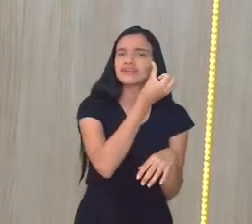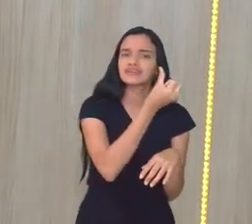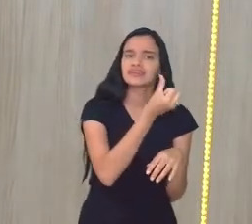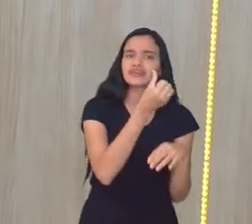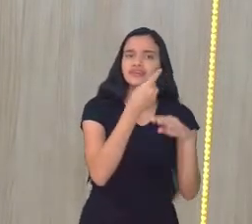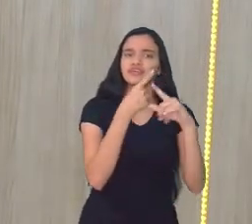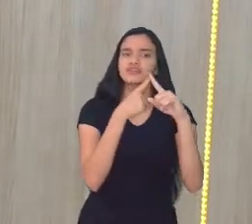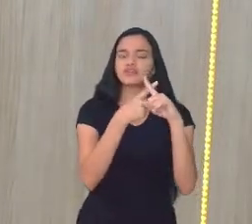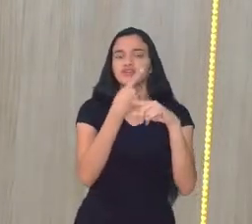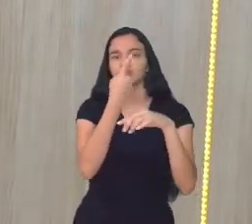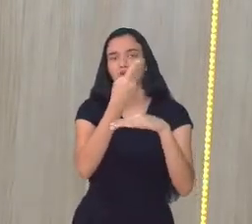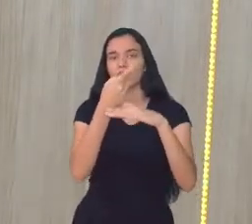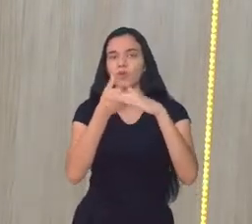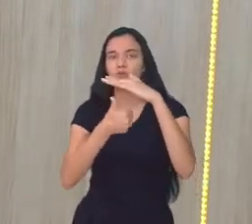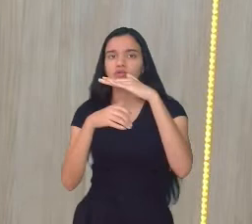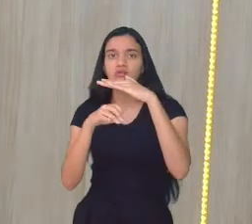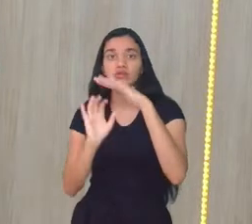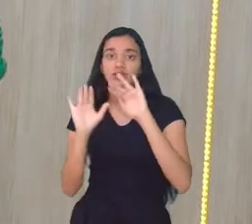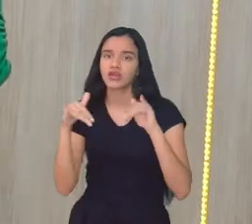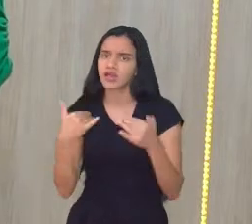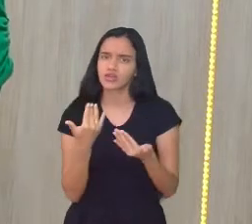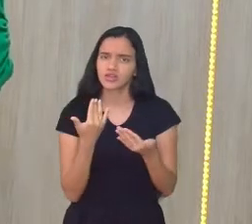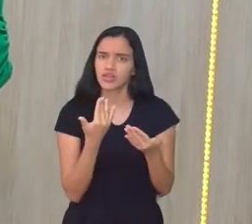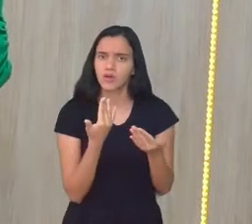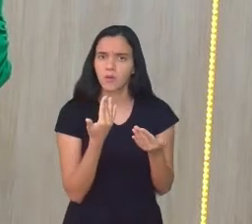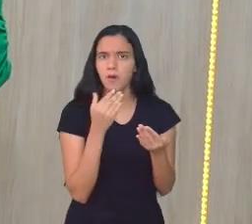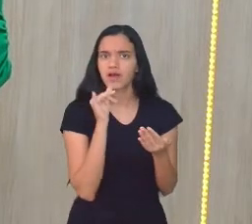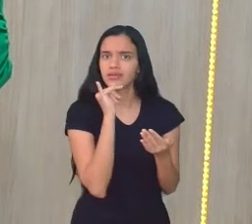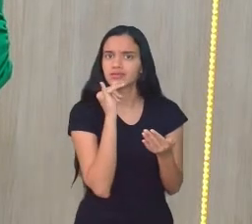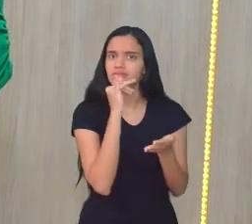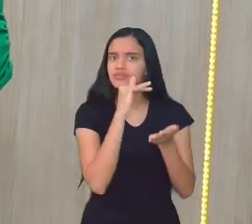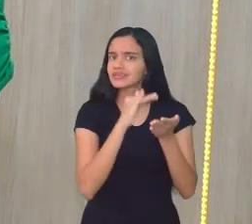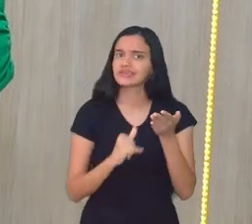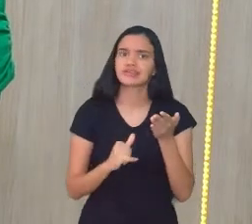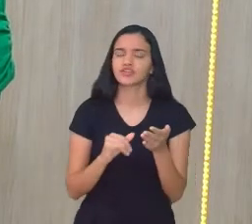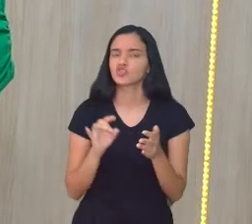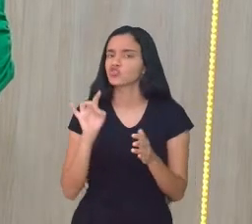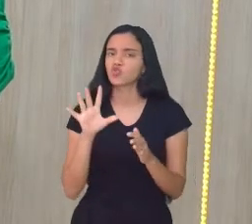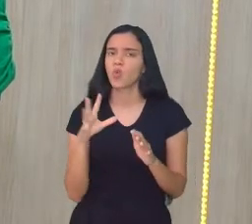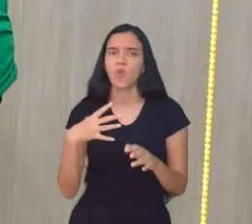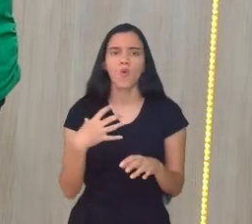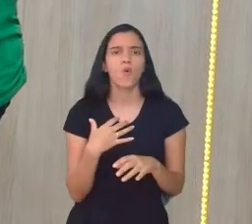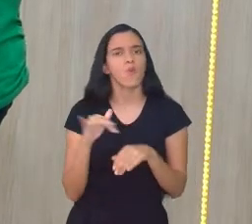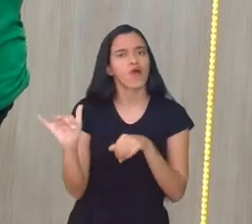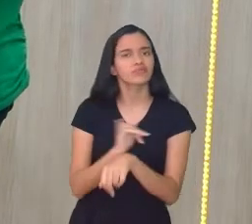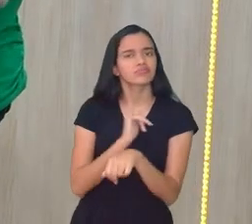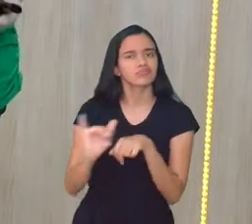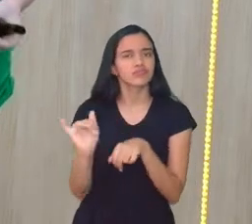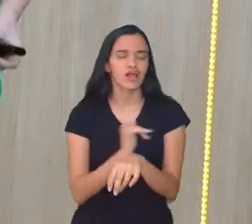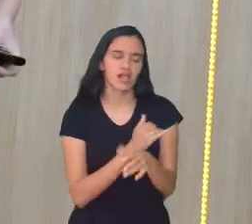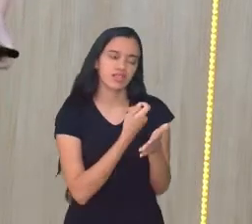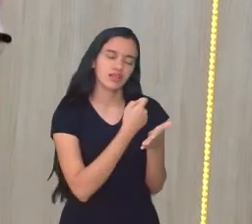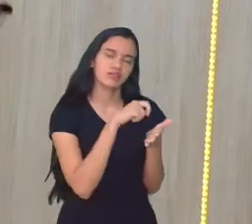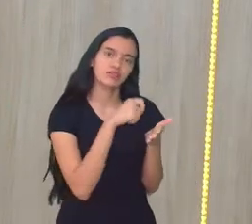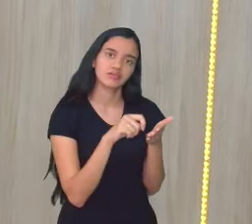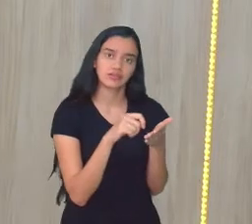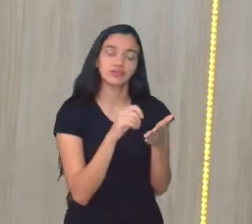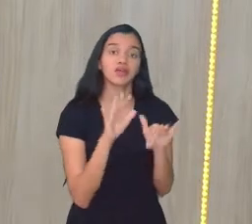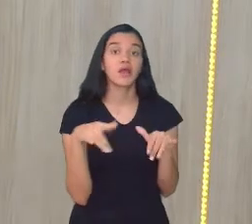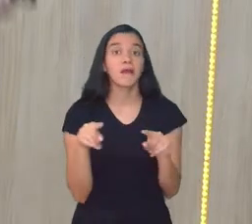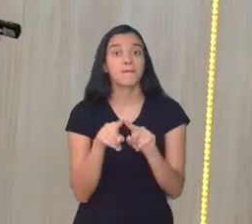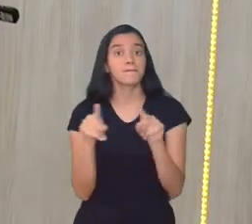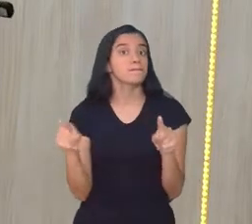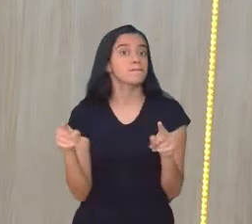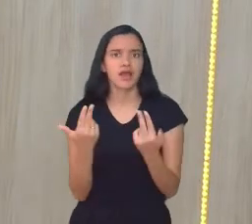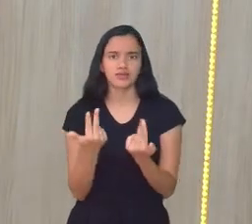décimo? Então, eu só tirei um jeito de escrever e coloquei o outro, mas que é